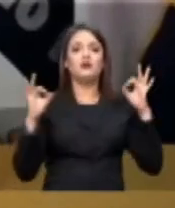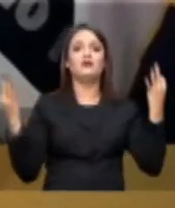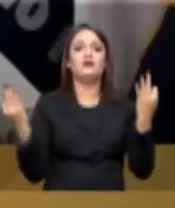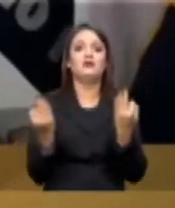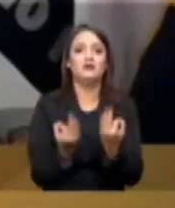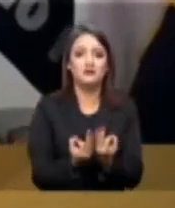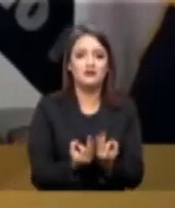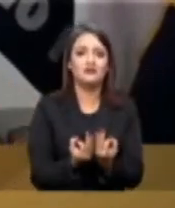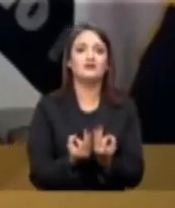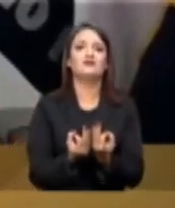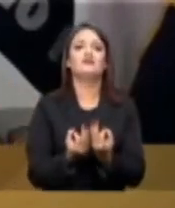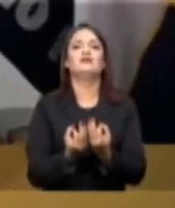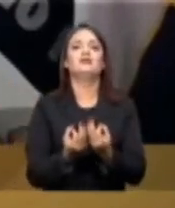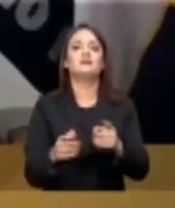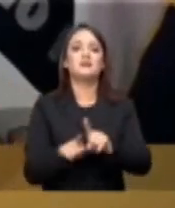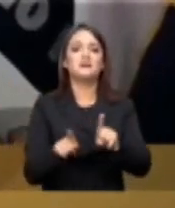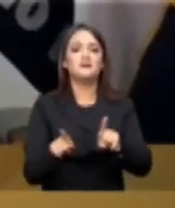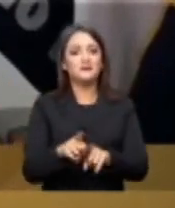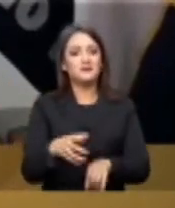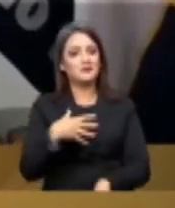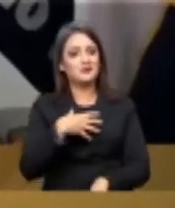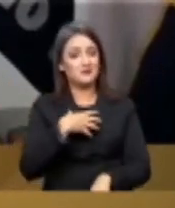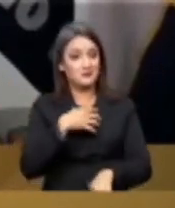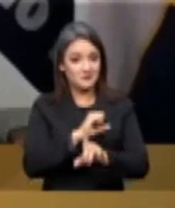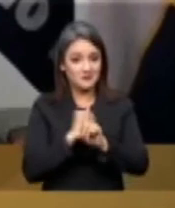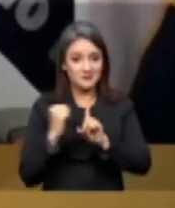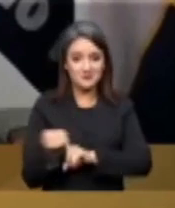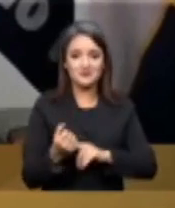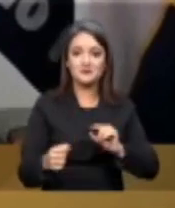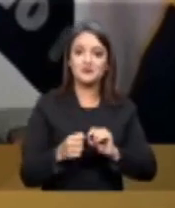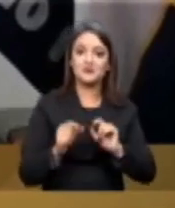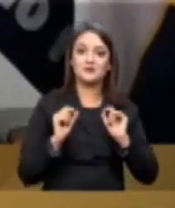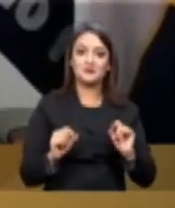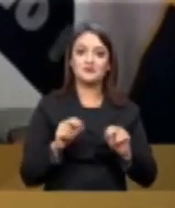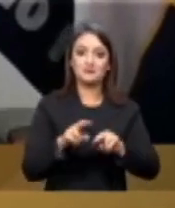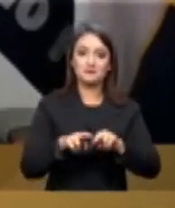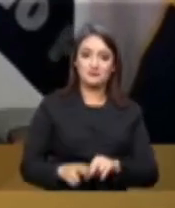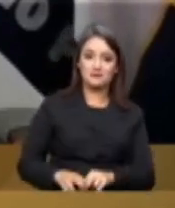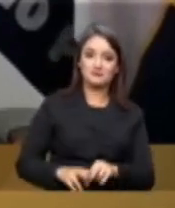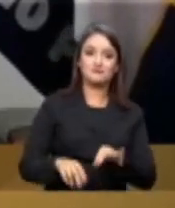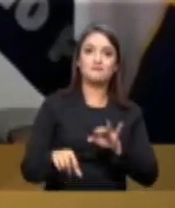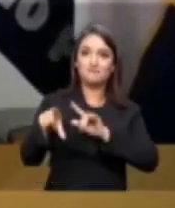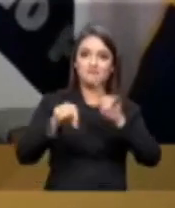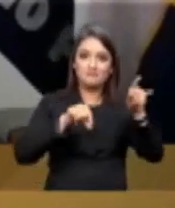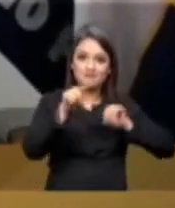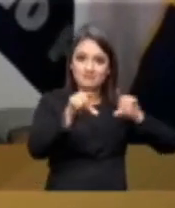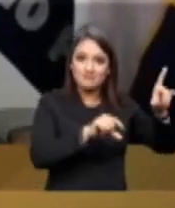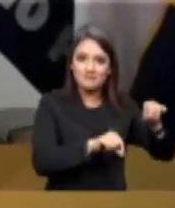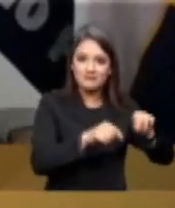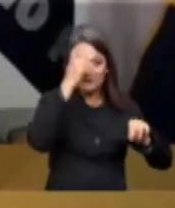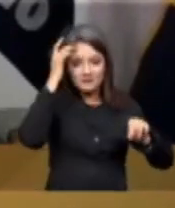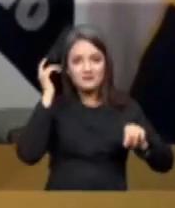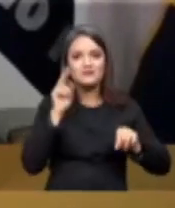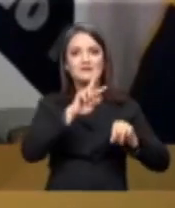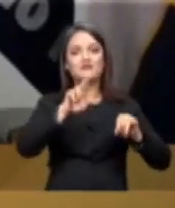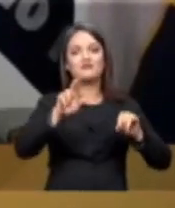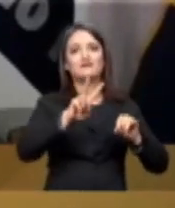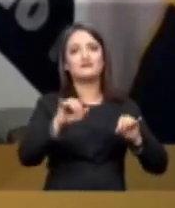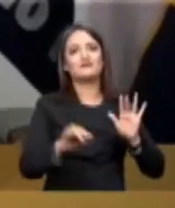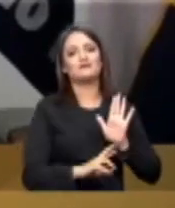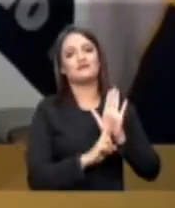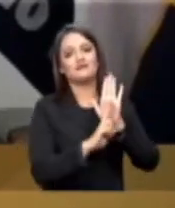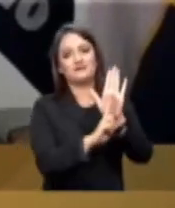seu segmento social, e isso se faz através da escolha dos seus representantes